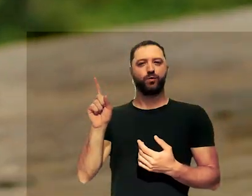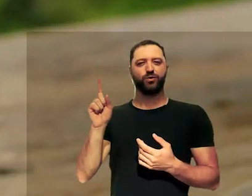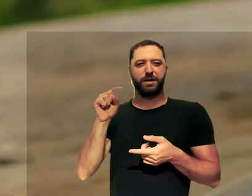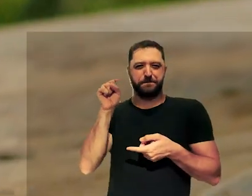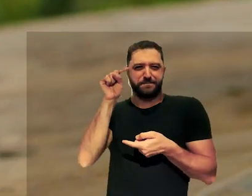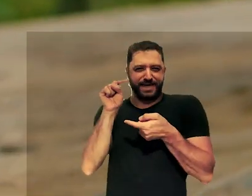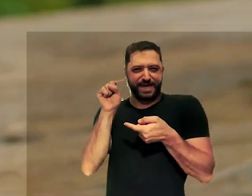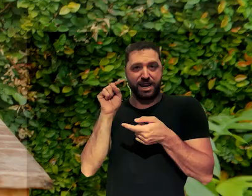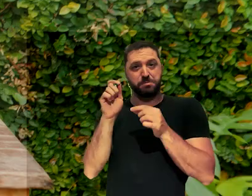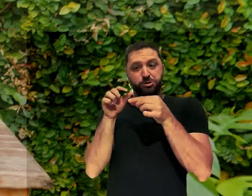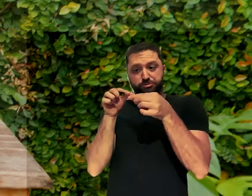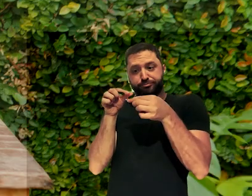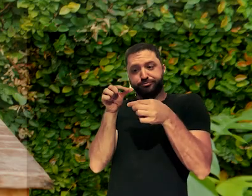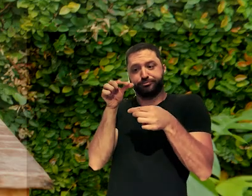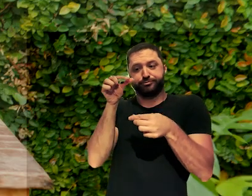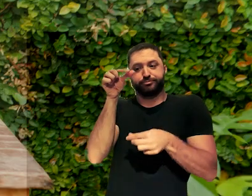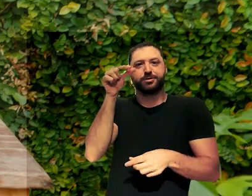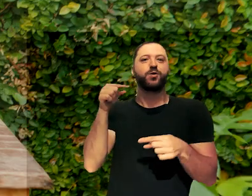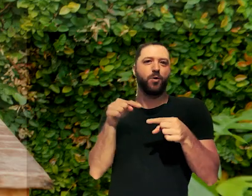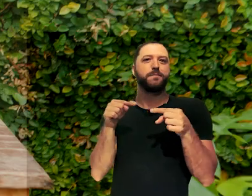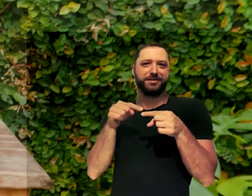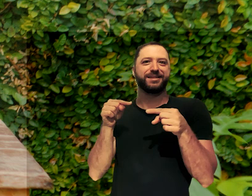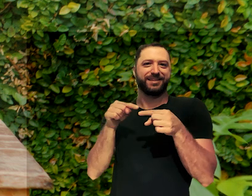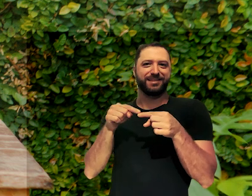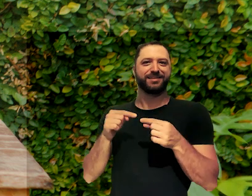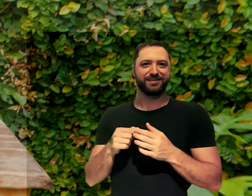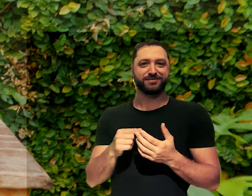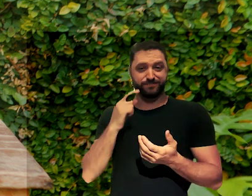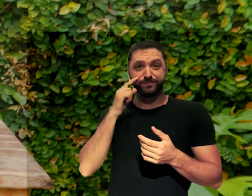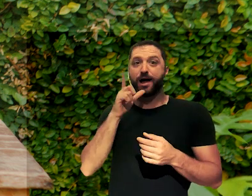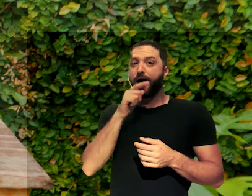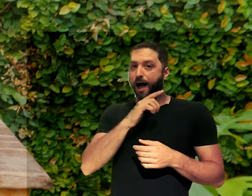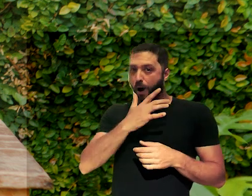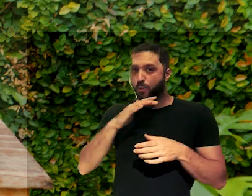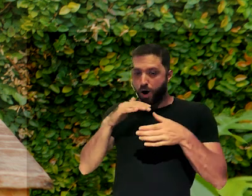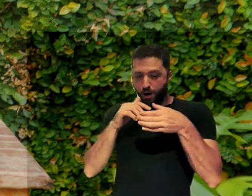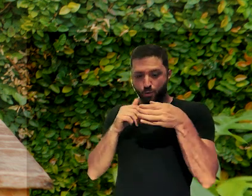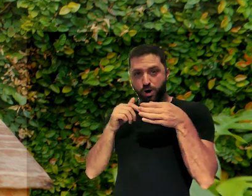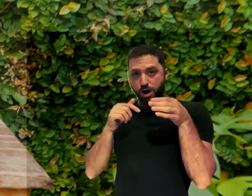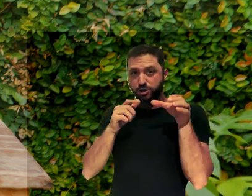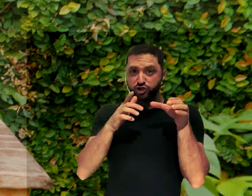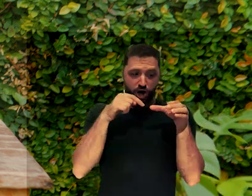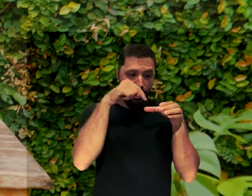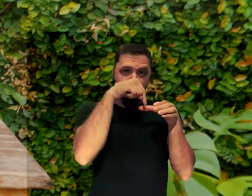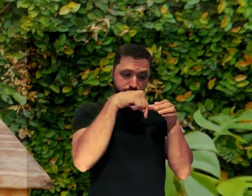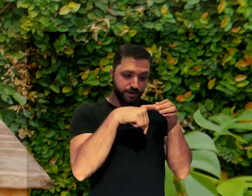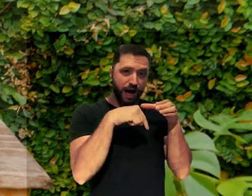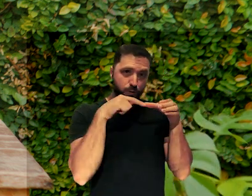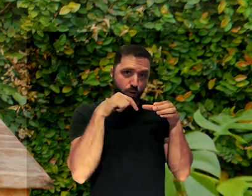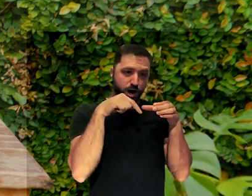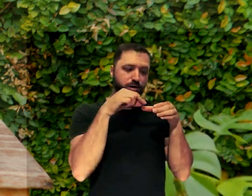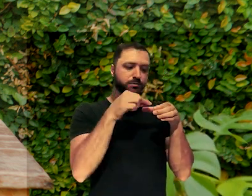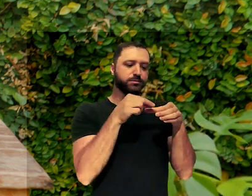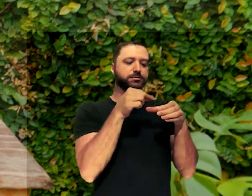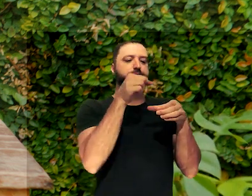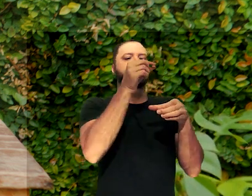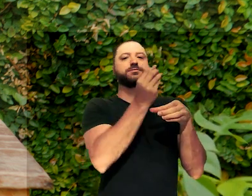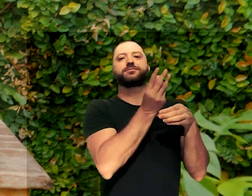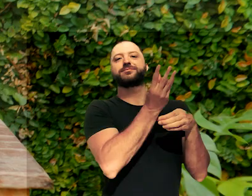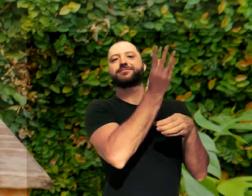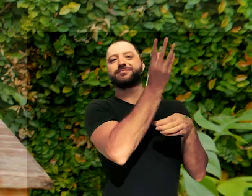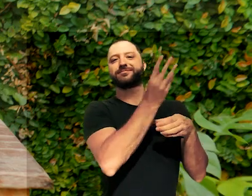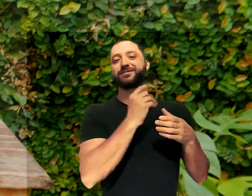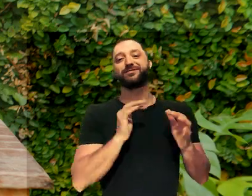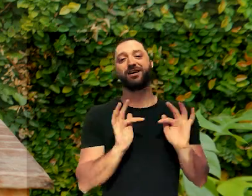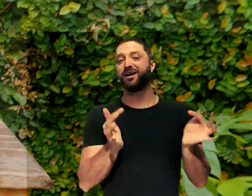aqui é uma mini costela de Adão. E aí a gente coloca, ó, o caule está dentro da água. E pronto, super simples